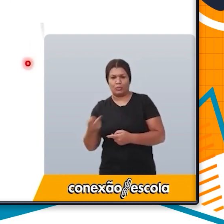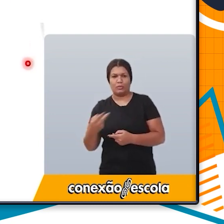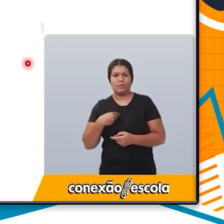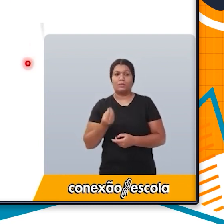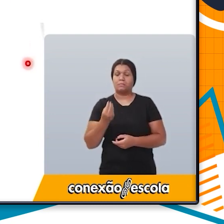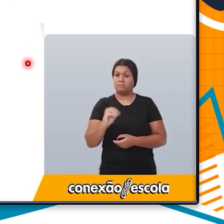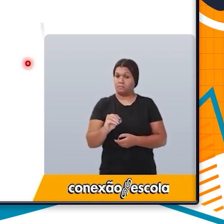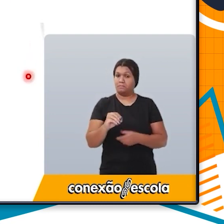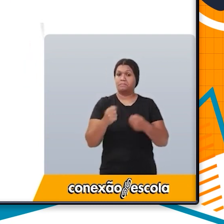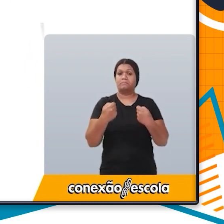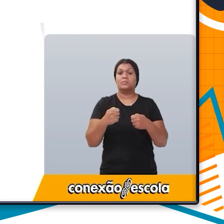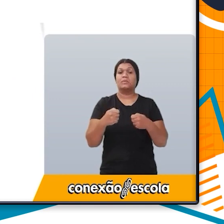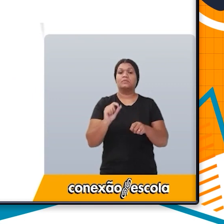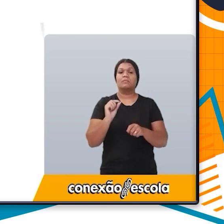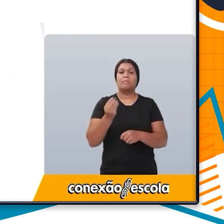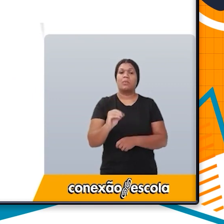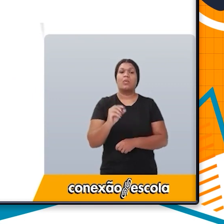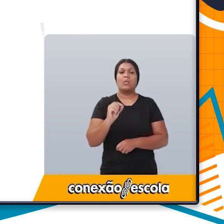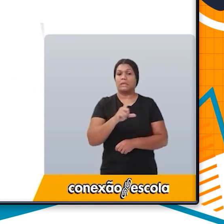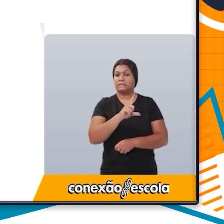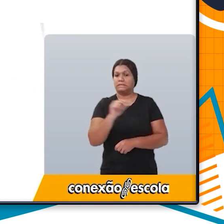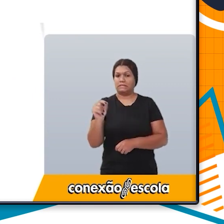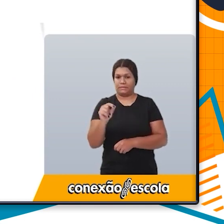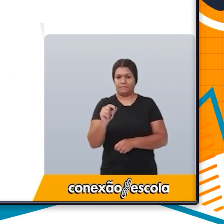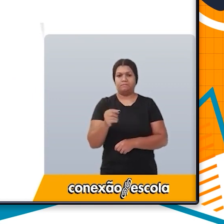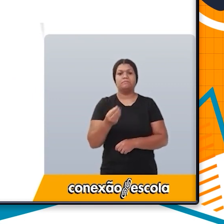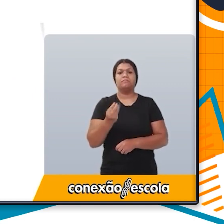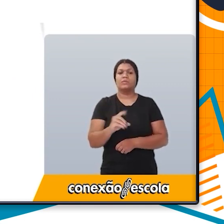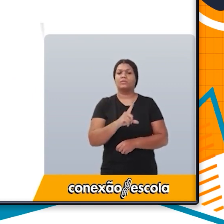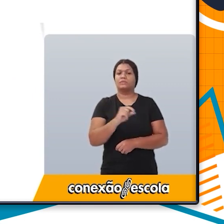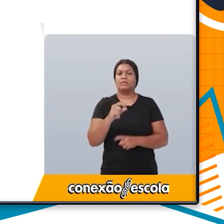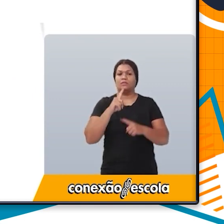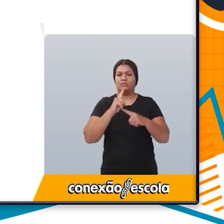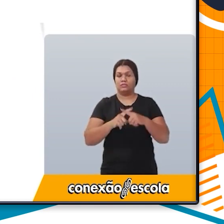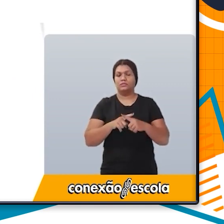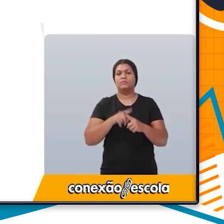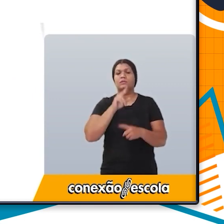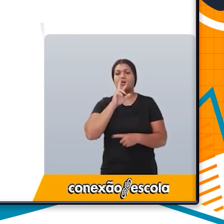100. Vamos ficar com 100x igual a